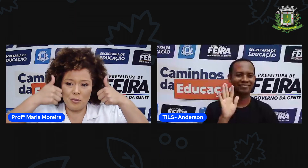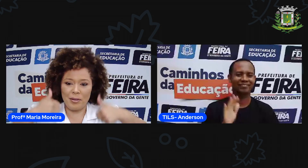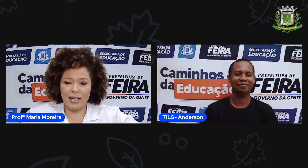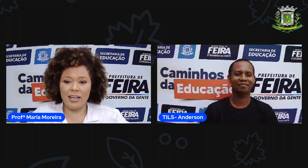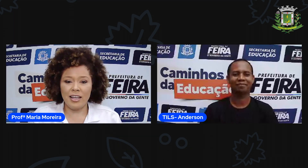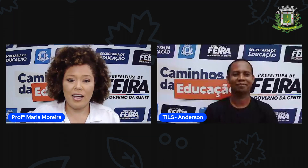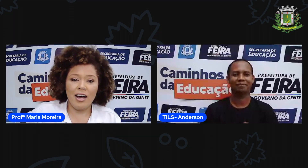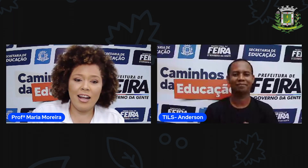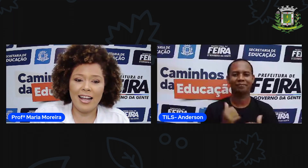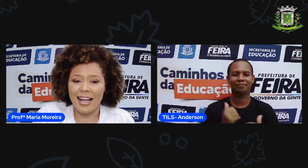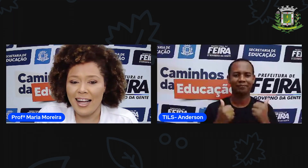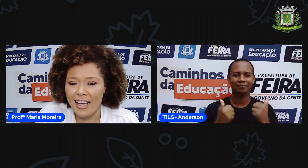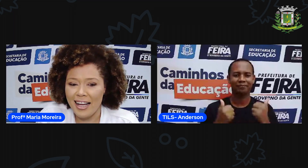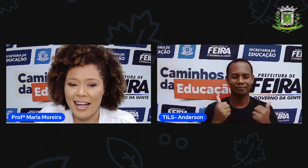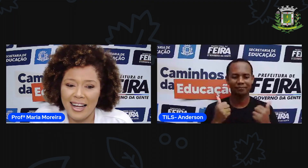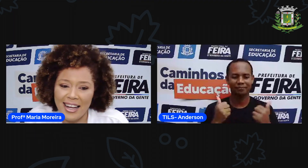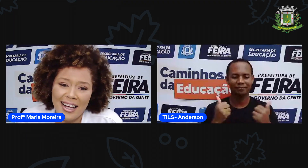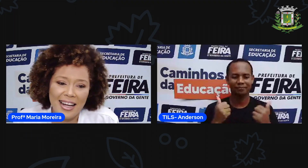tudo bem?